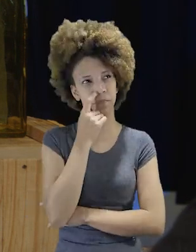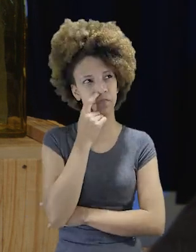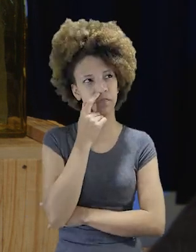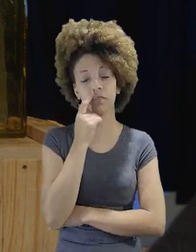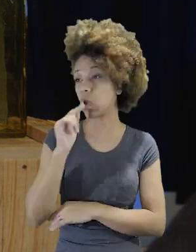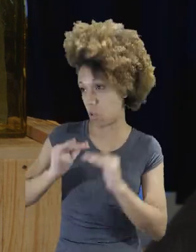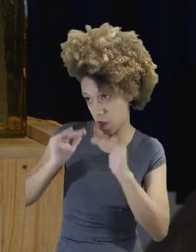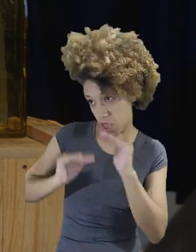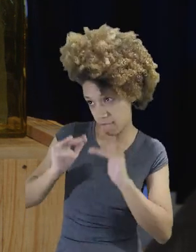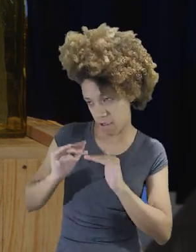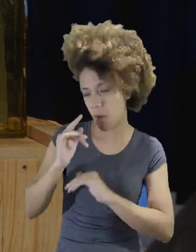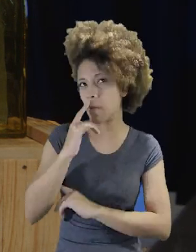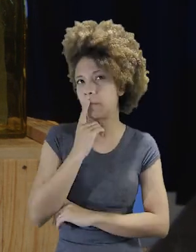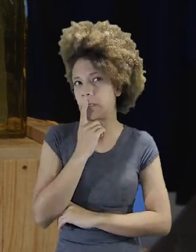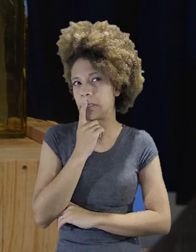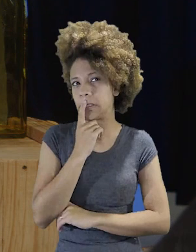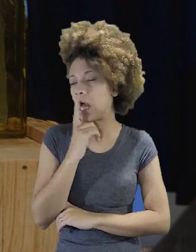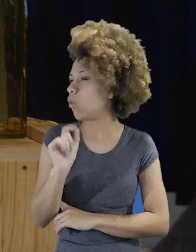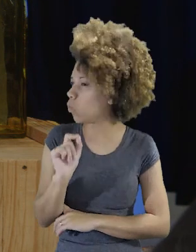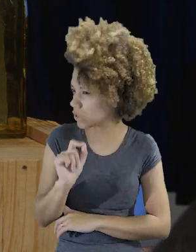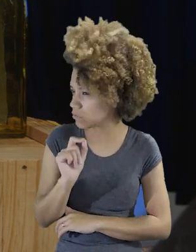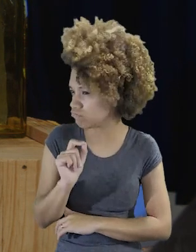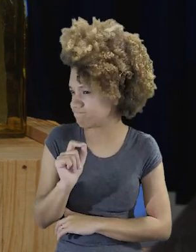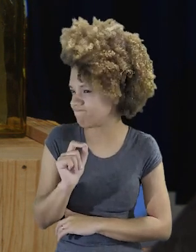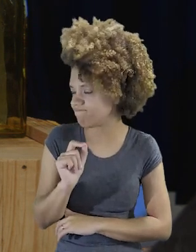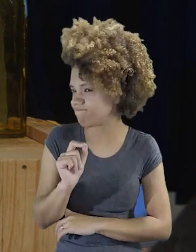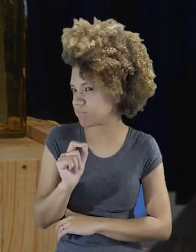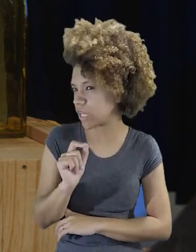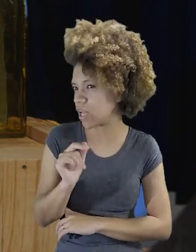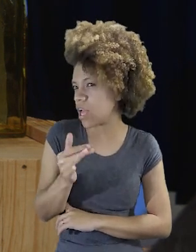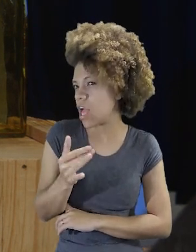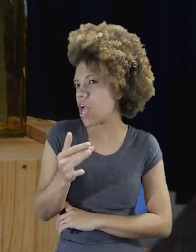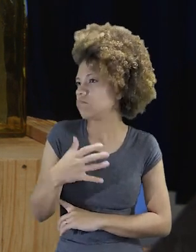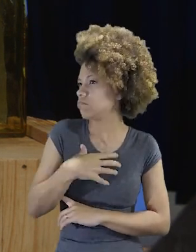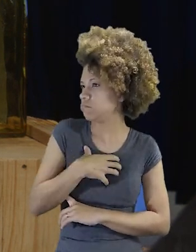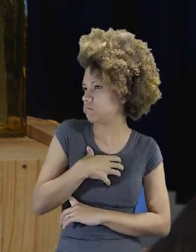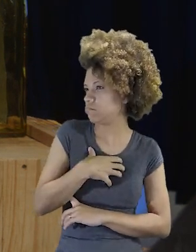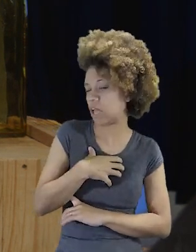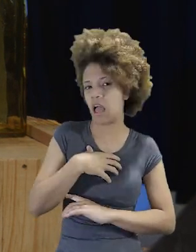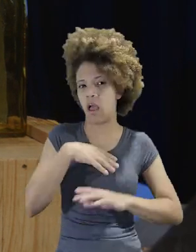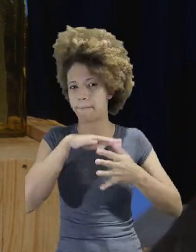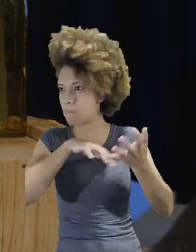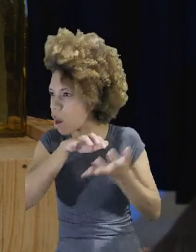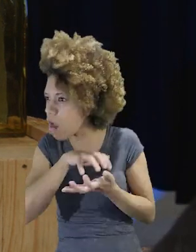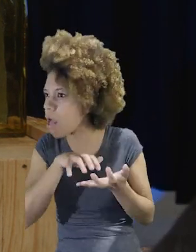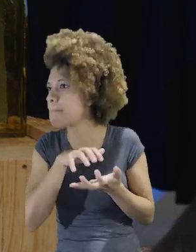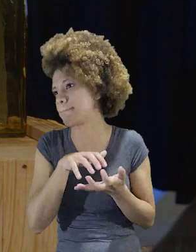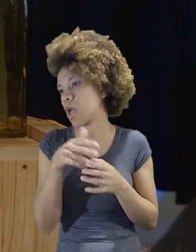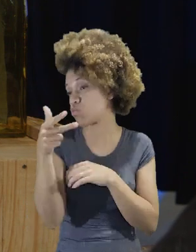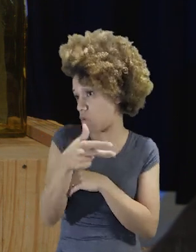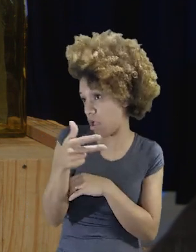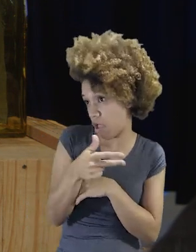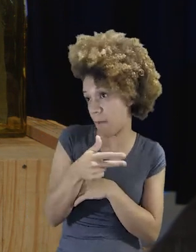que A Ascensão do do Rap Nacional porque o rap sempre ficou assim